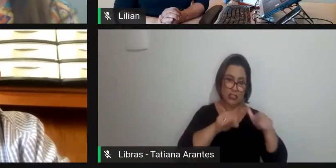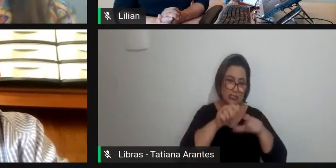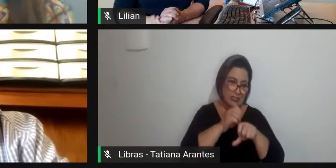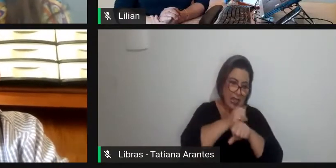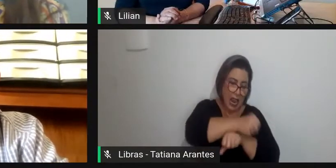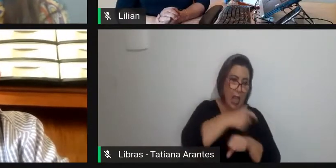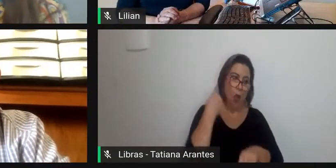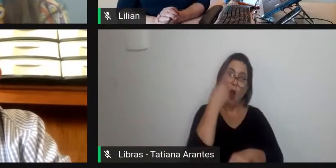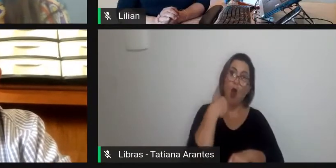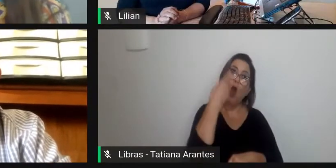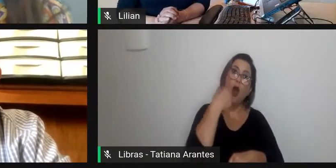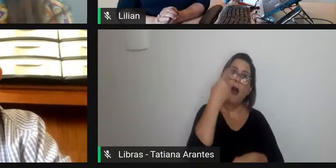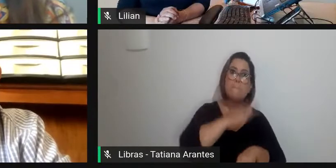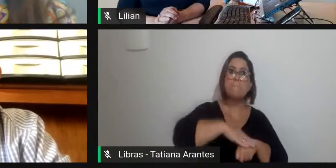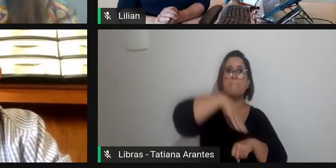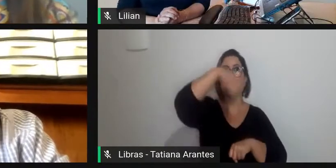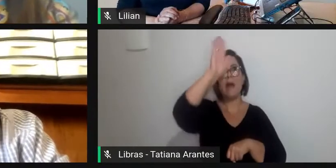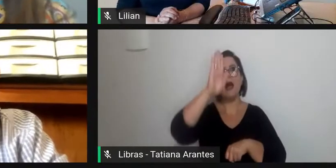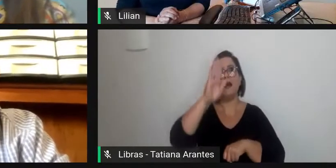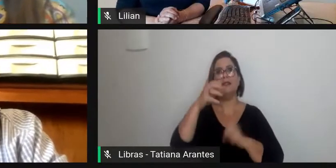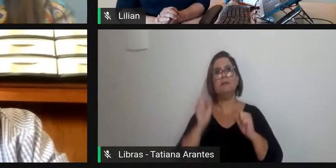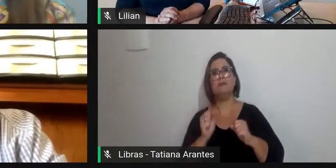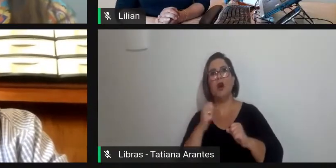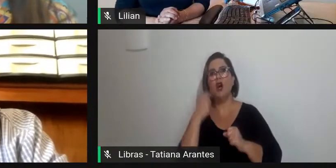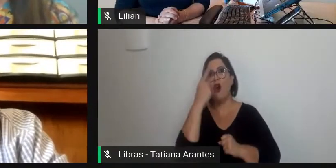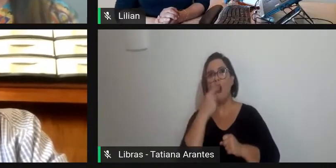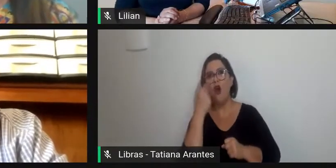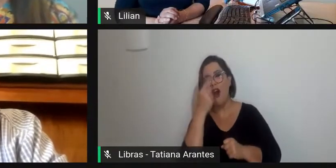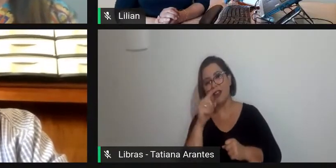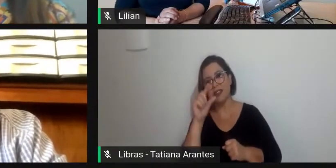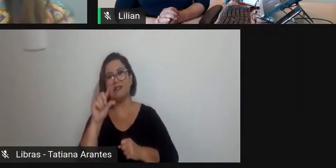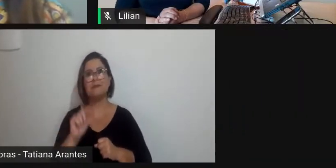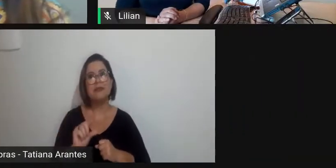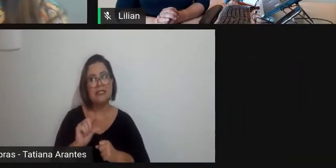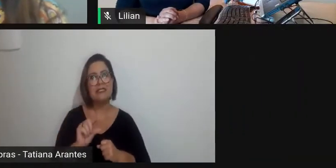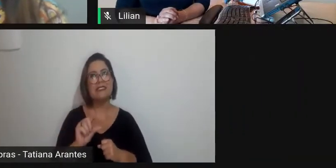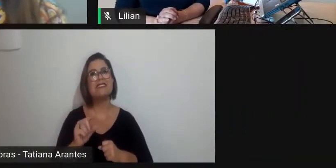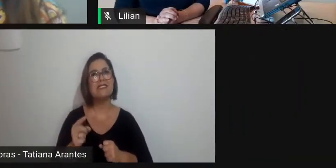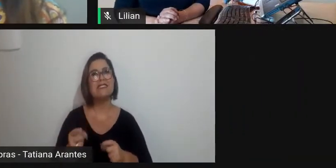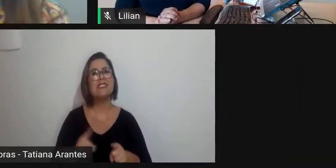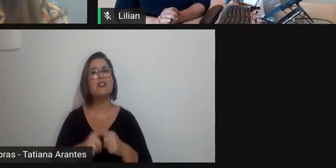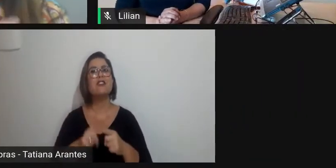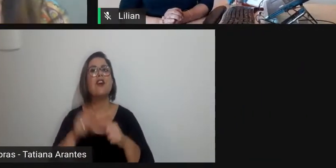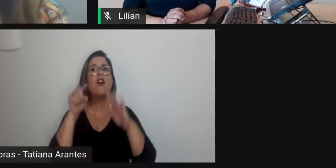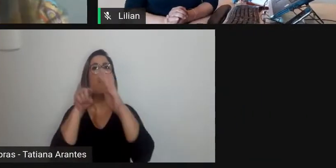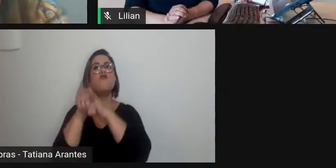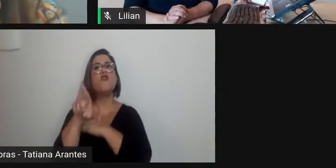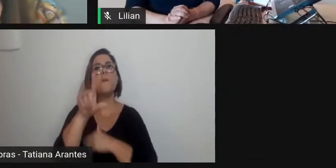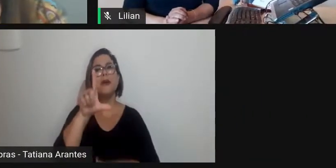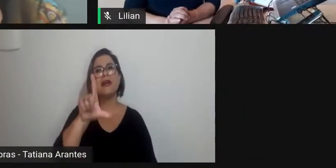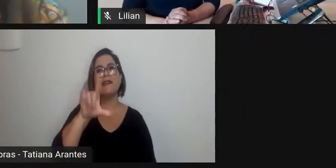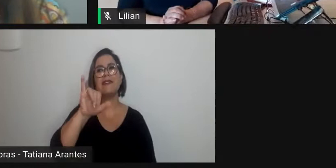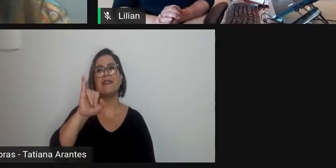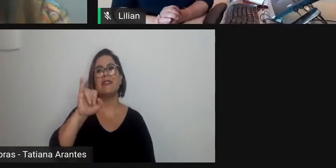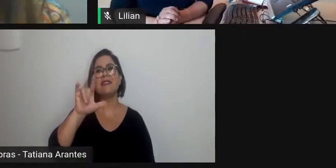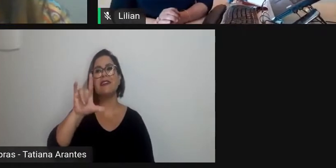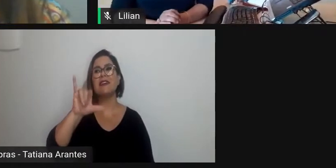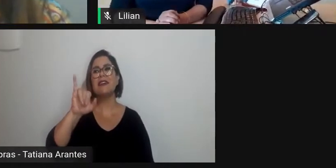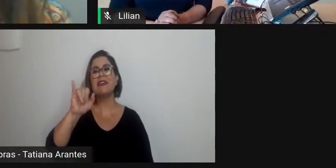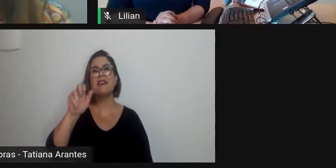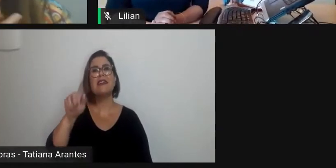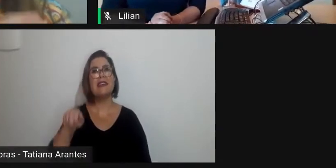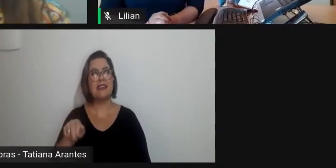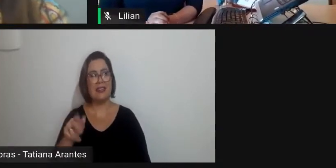puder voltar daqui a pouquinho, eu vou fazer uma pergunta para a Lília, enquanto isso, porque é o seguinte,